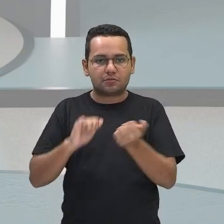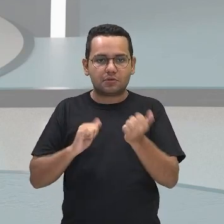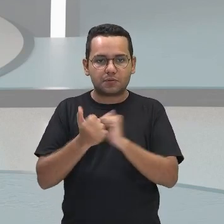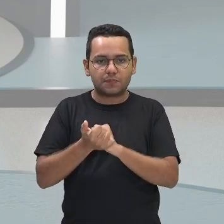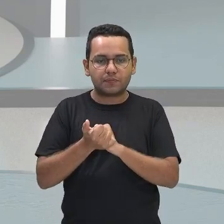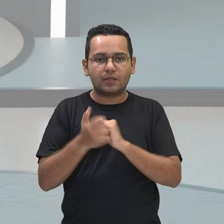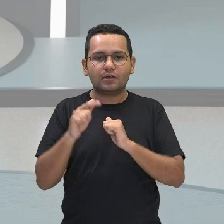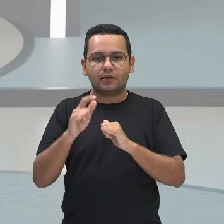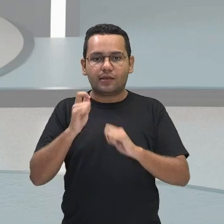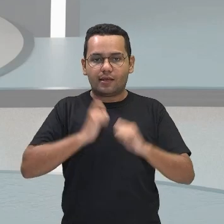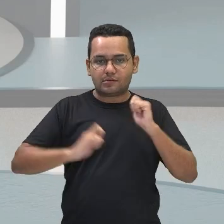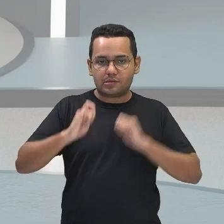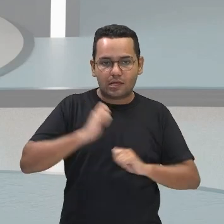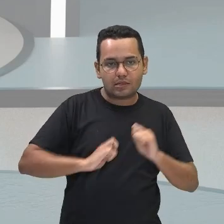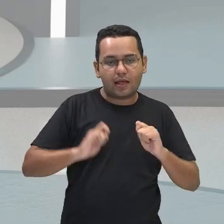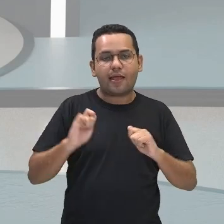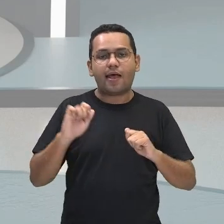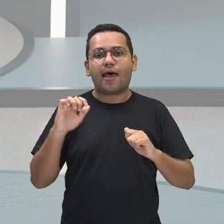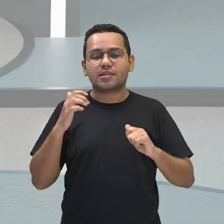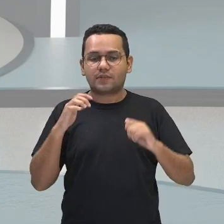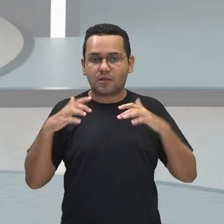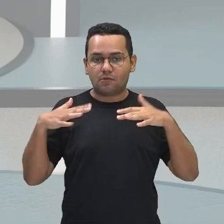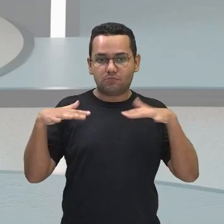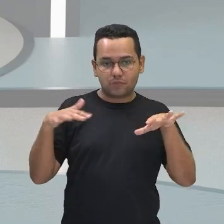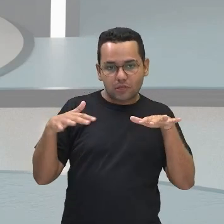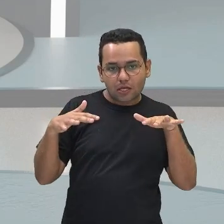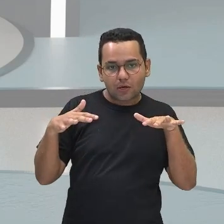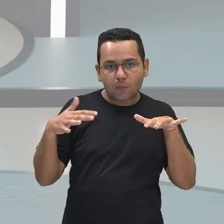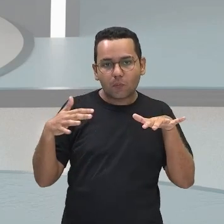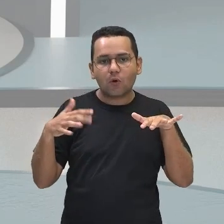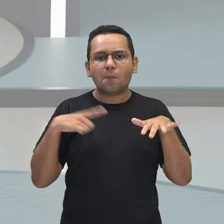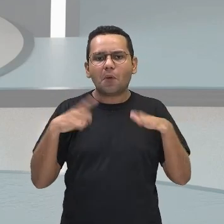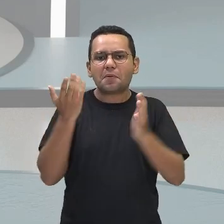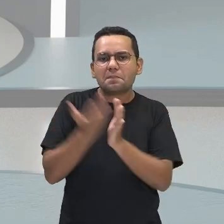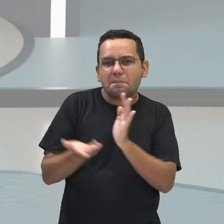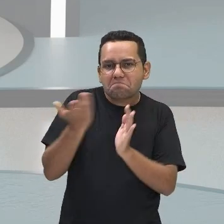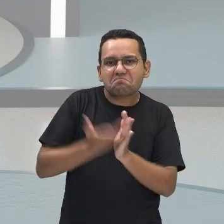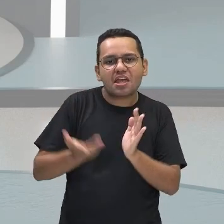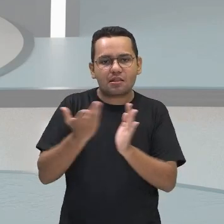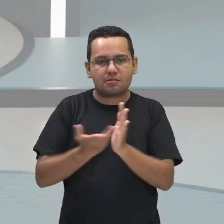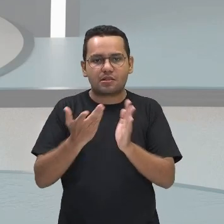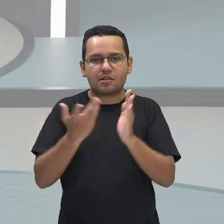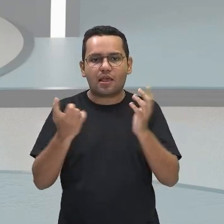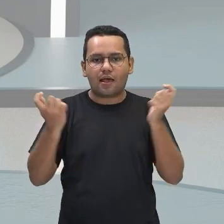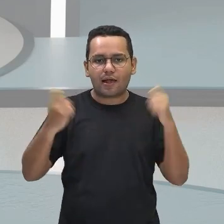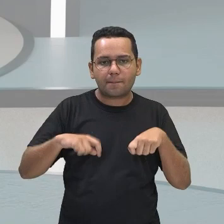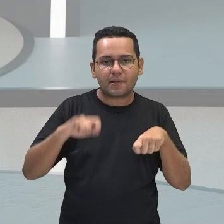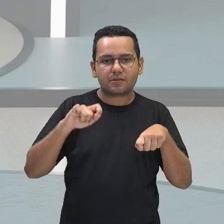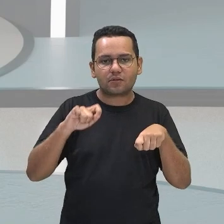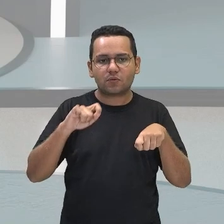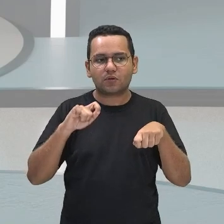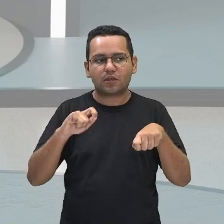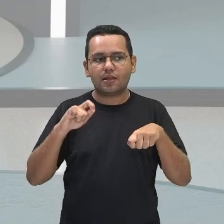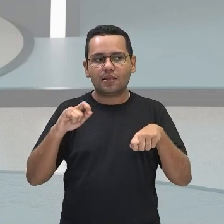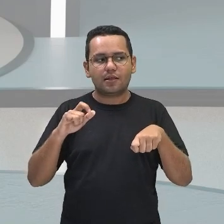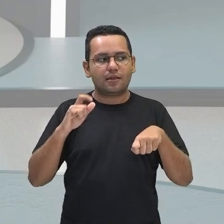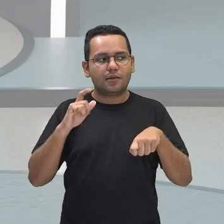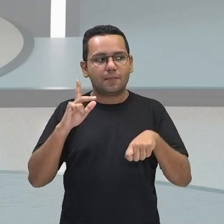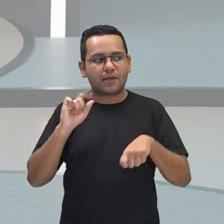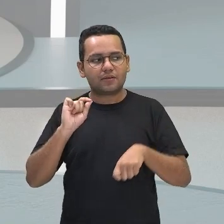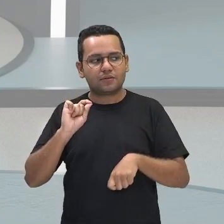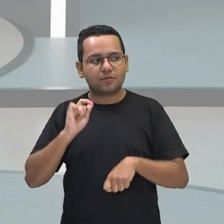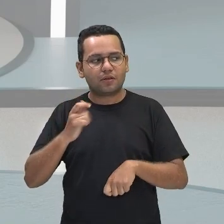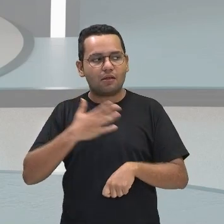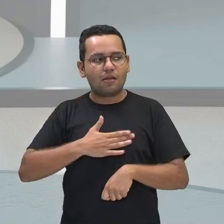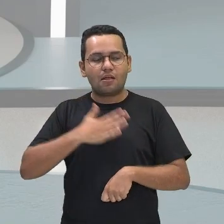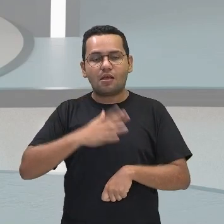comprometer o desempenho do atleta, como tiro com arco ou arma de fogo, né? Que ele não pode tremer. Já pensou puxar o arco e ficar ali